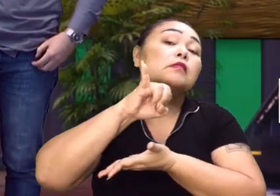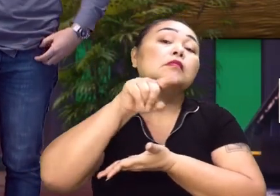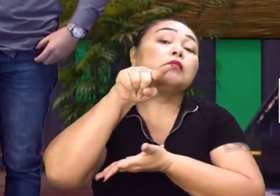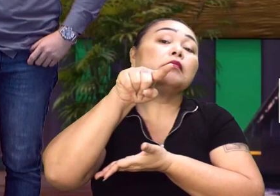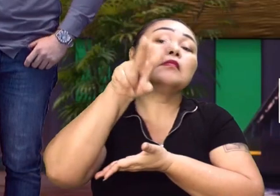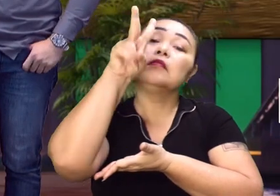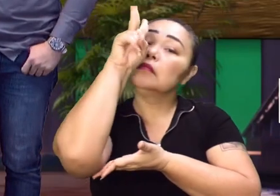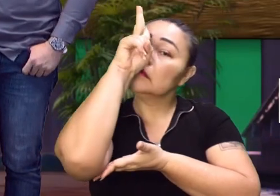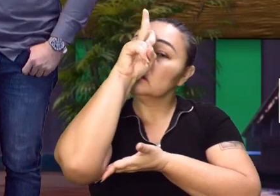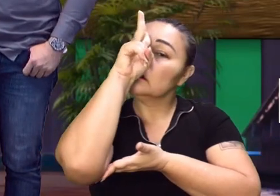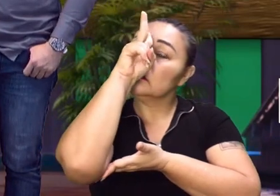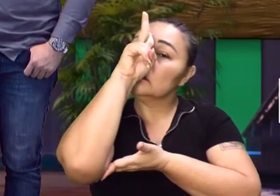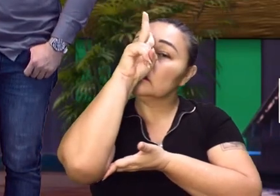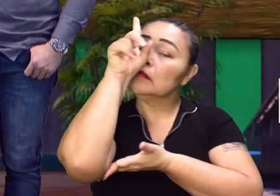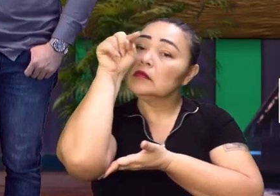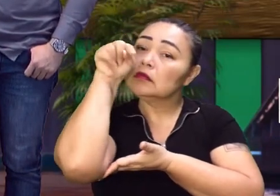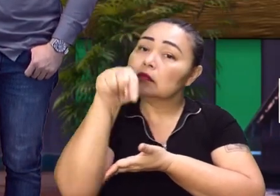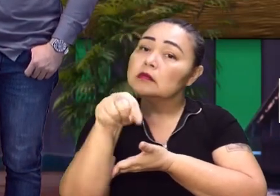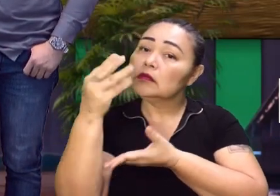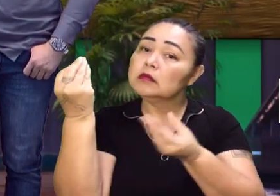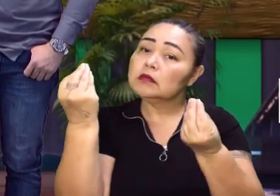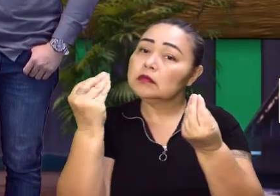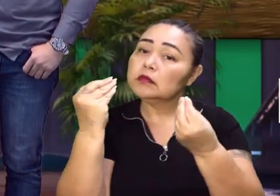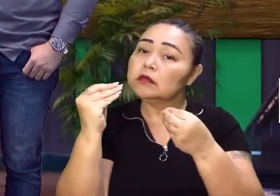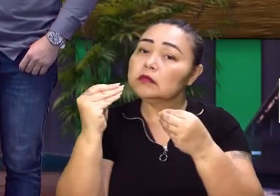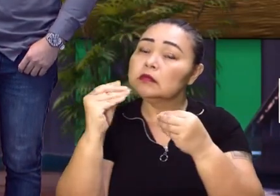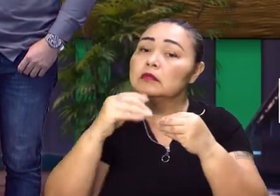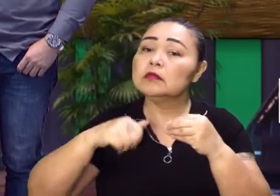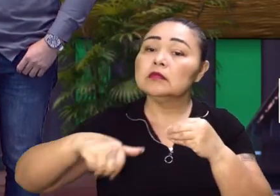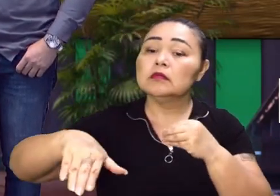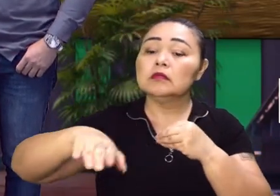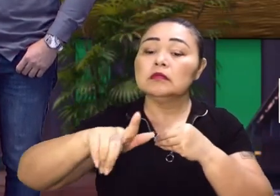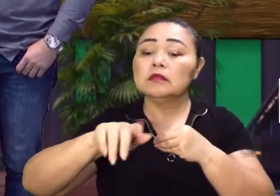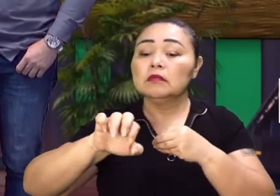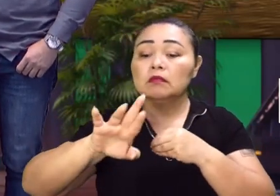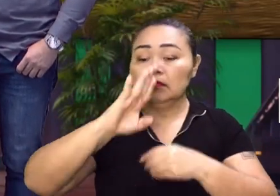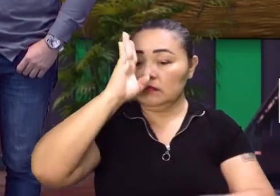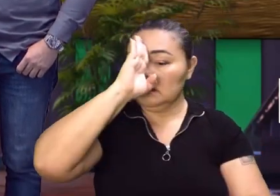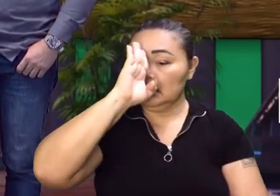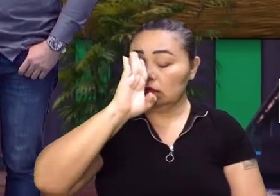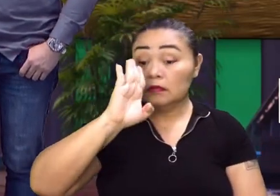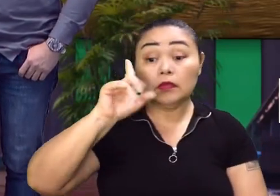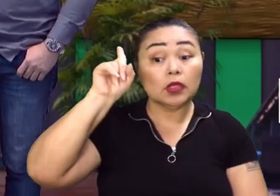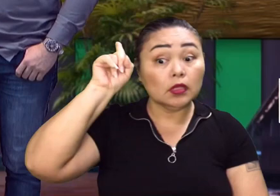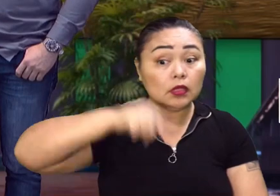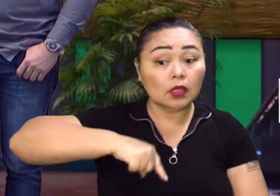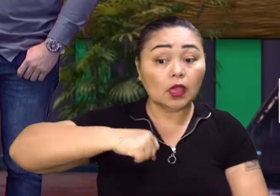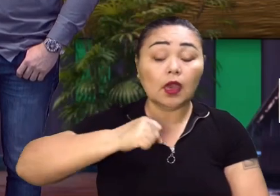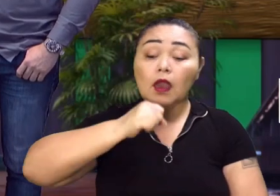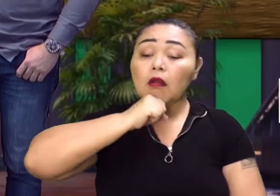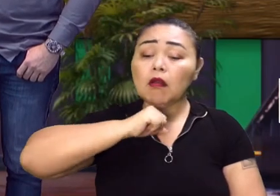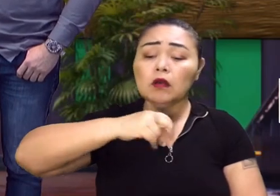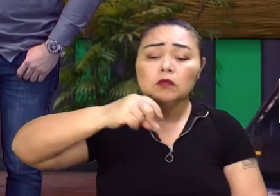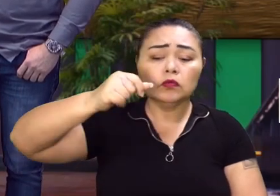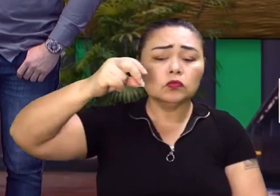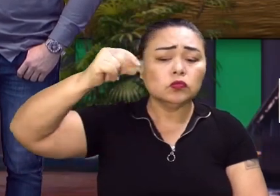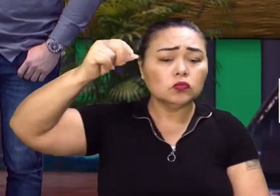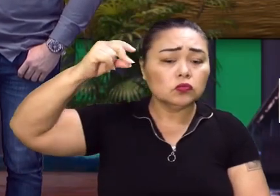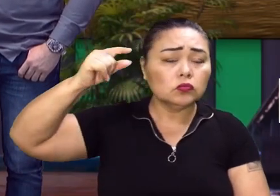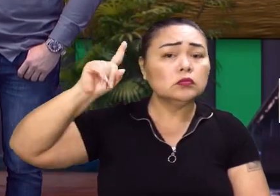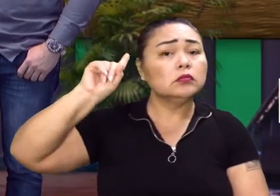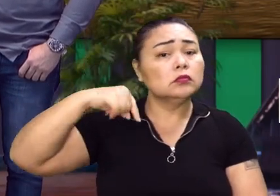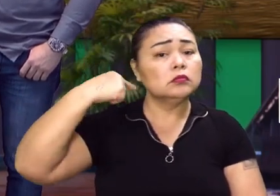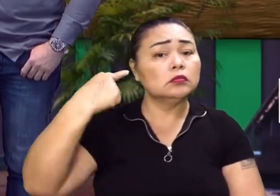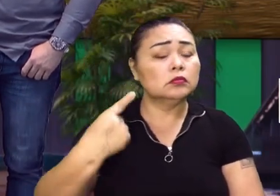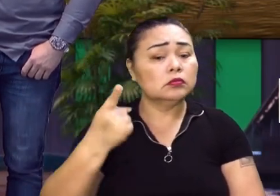lembrar que a formação geológica do Brasil é antiga isso é um grande passo